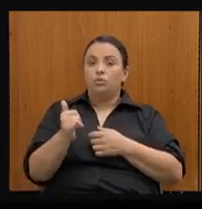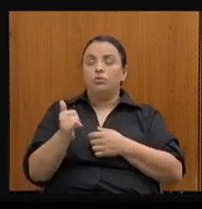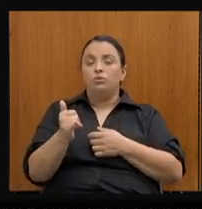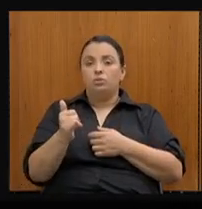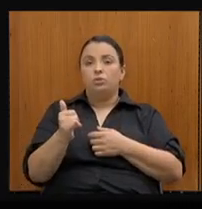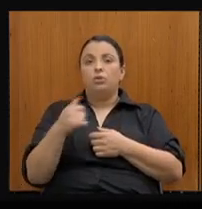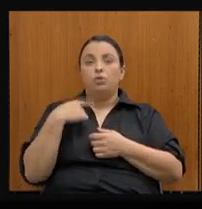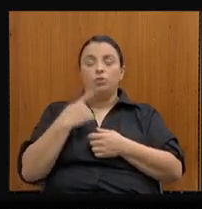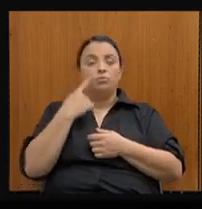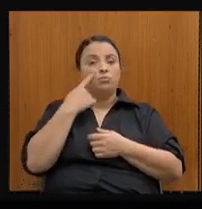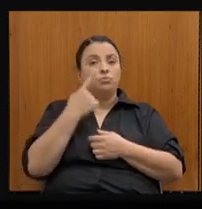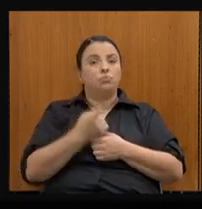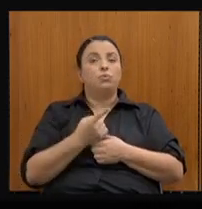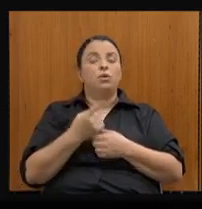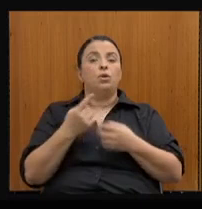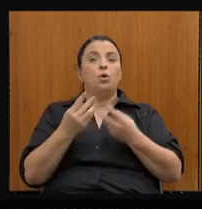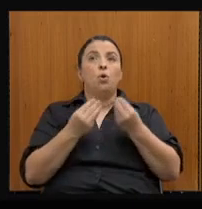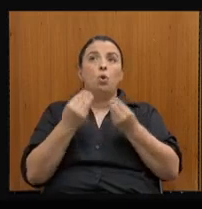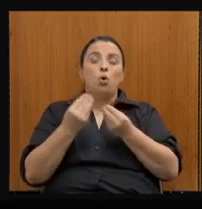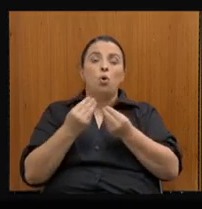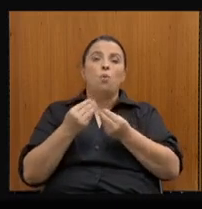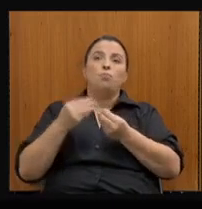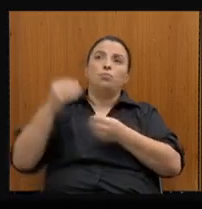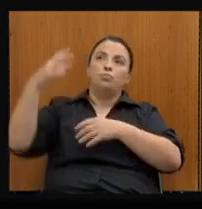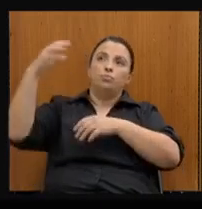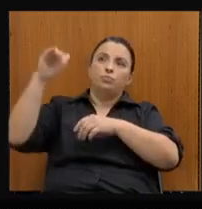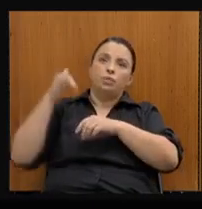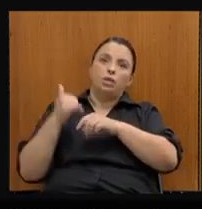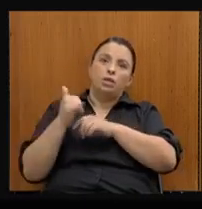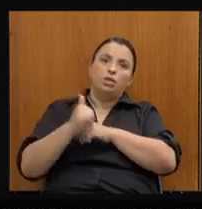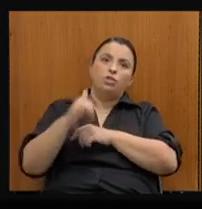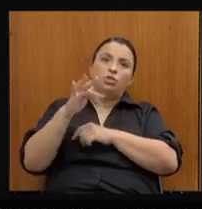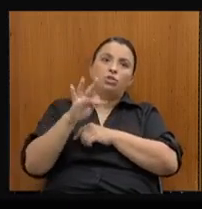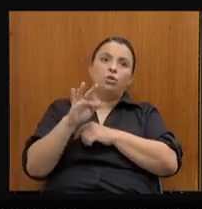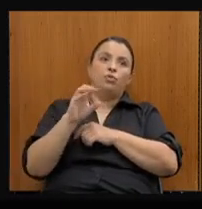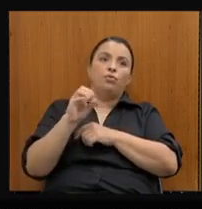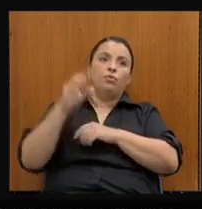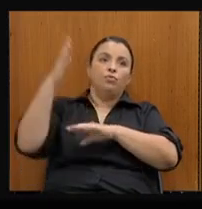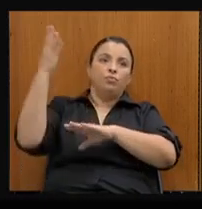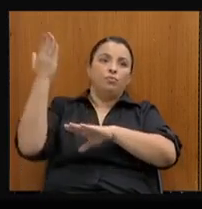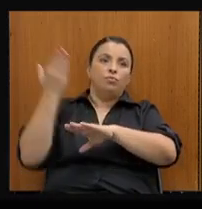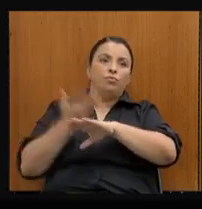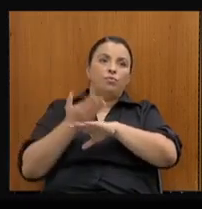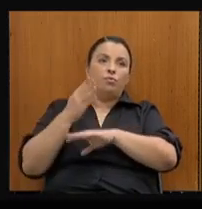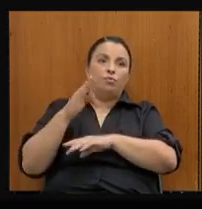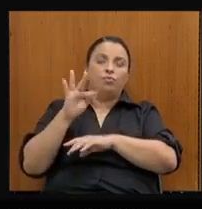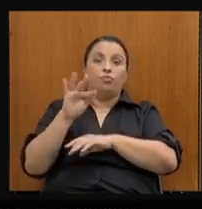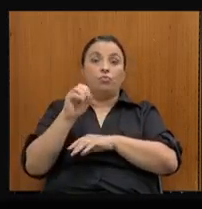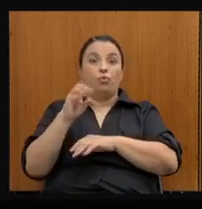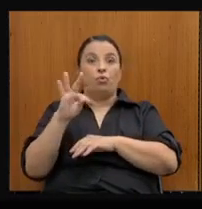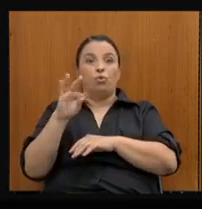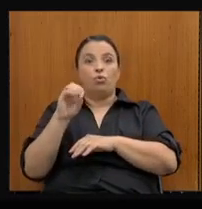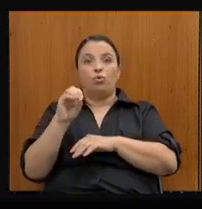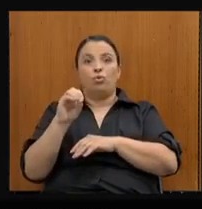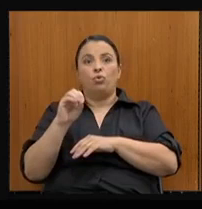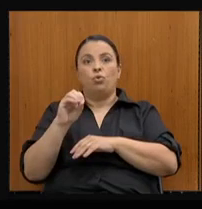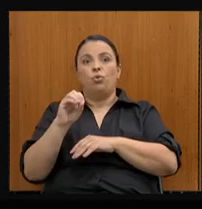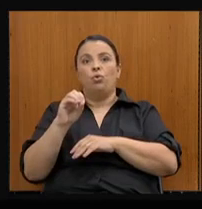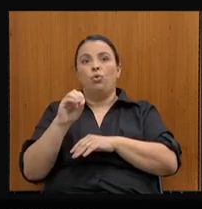contribuições significativas que é fonte solar fotovoltaica tem trazido no Brasil nos últimos tempos temos